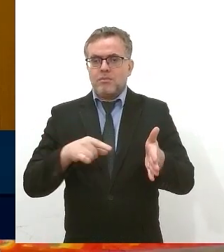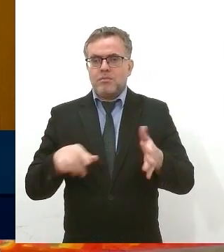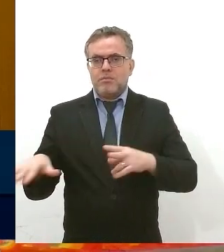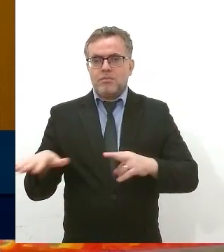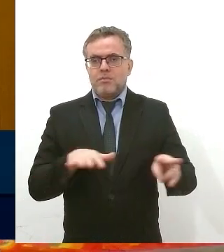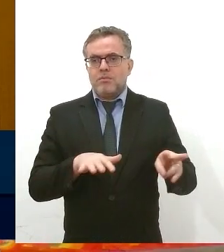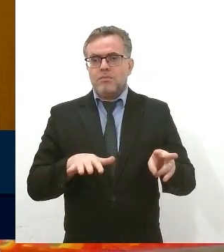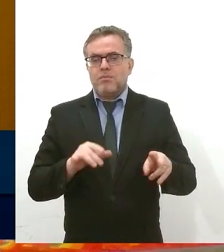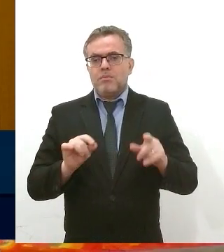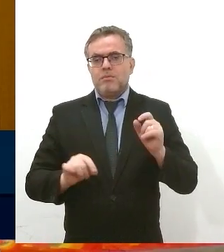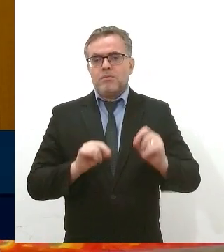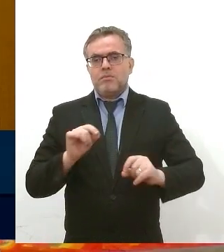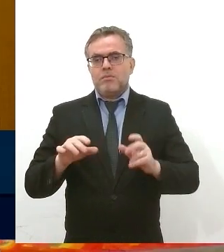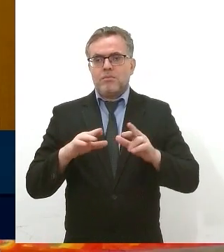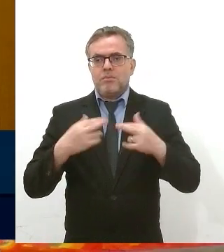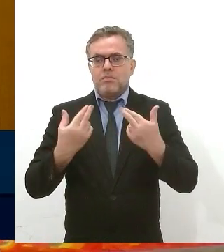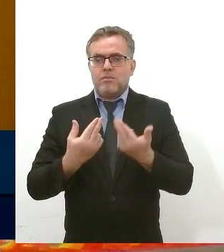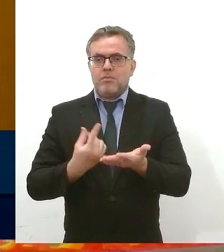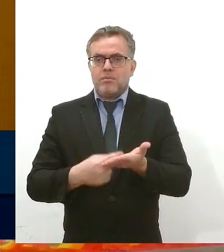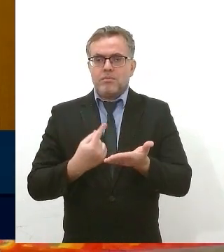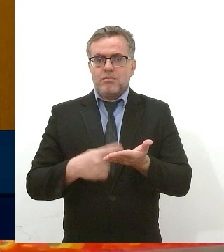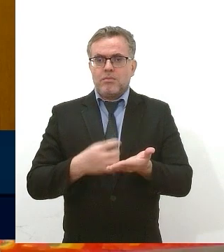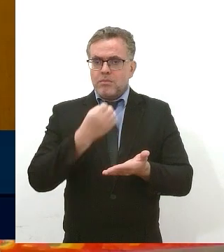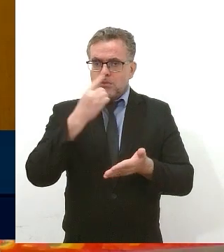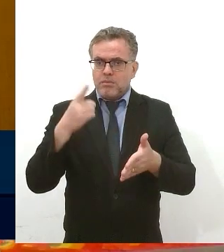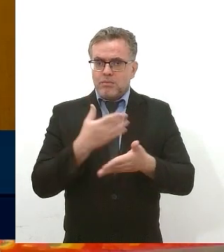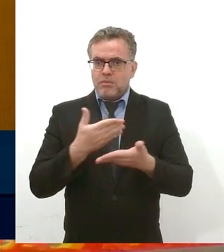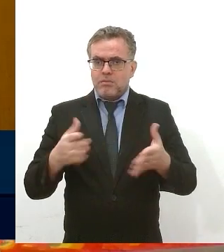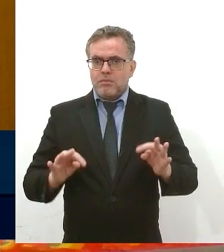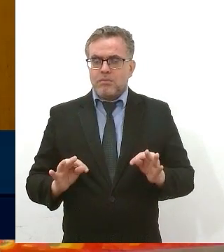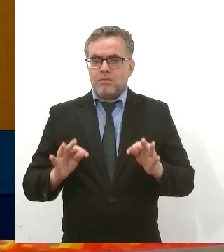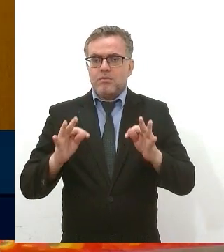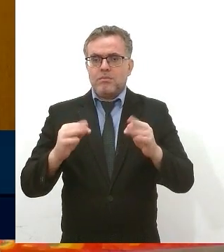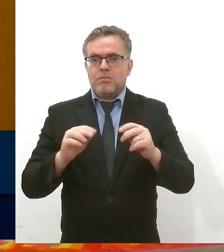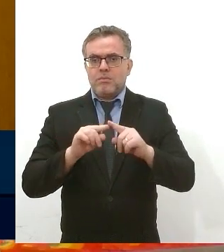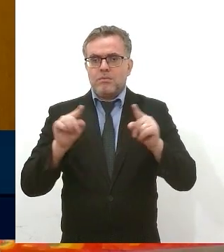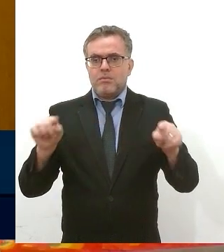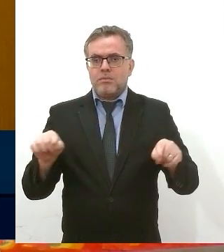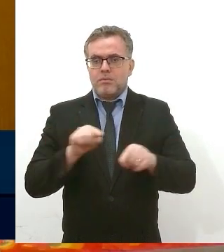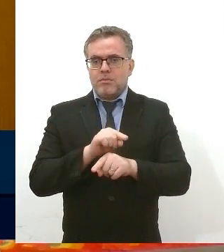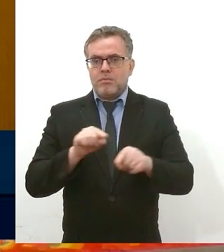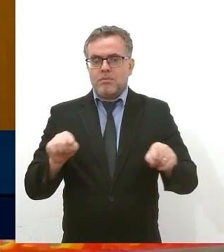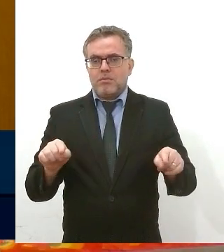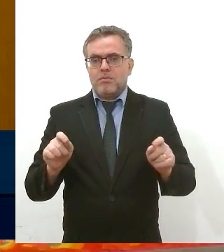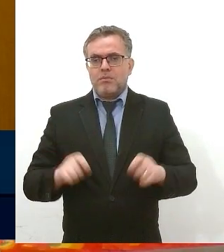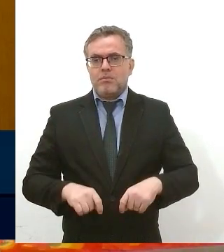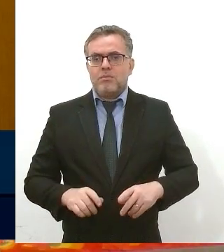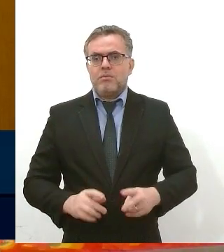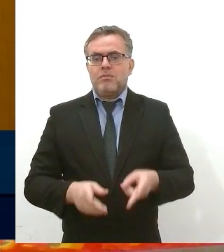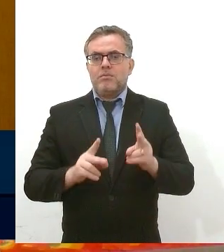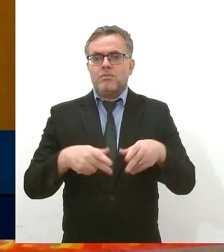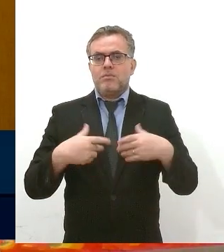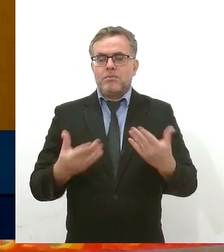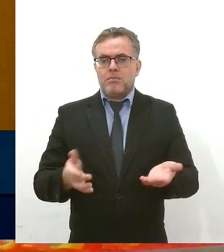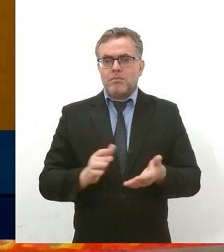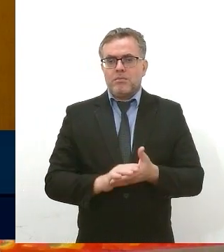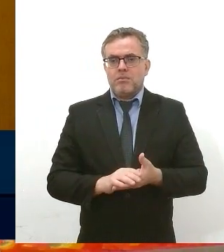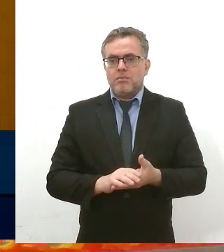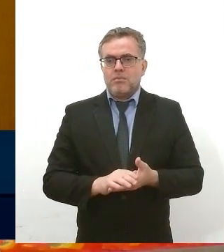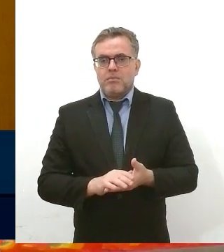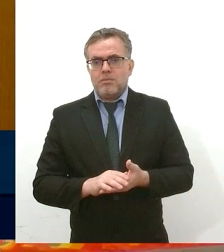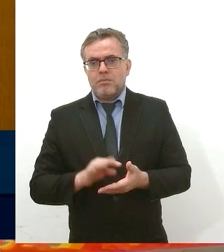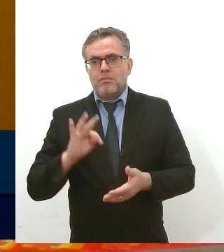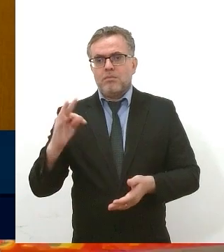Quero dar um bom dia também a todas as funcionárias, funcionários, a todos e todas que estão aqui na